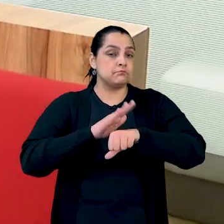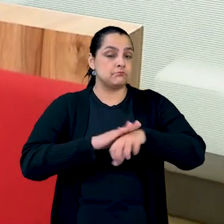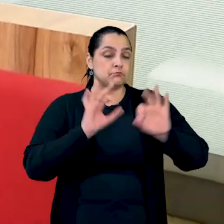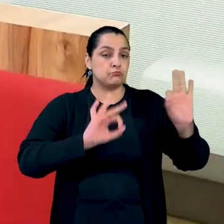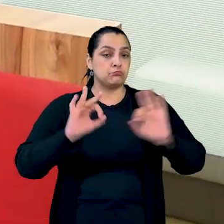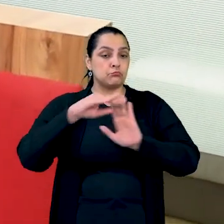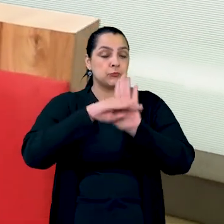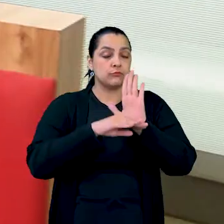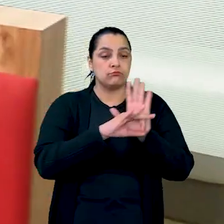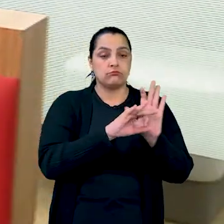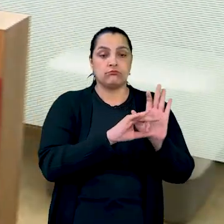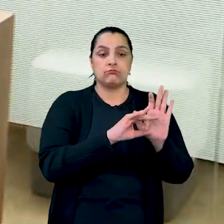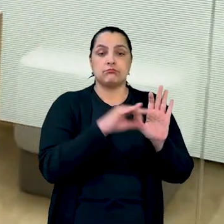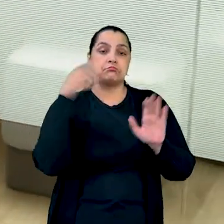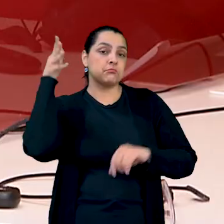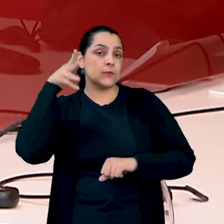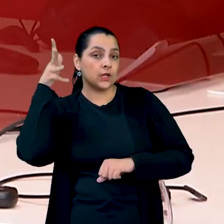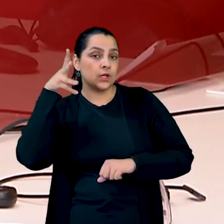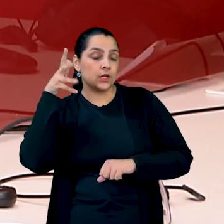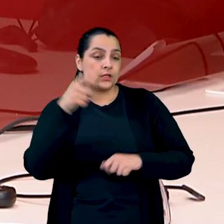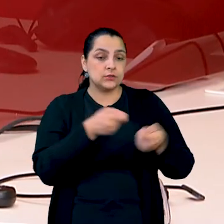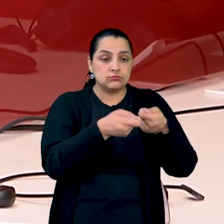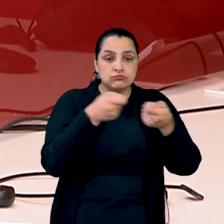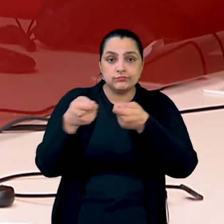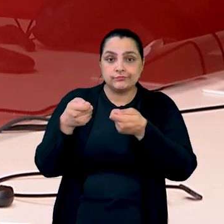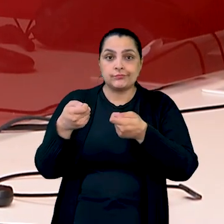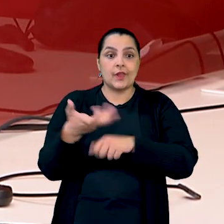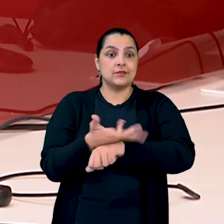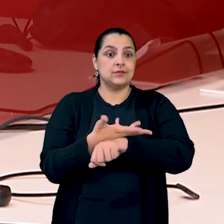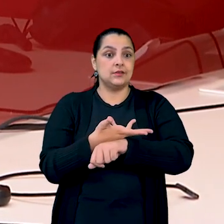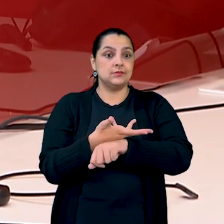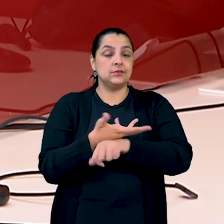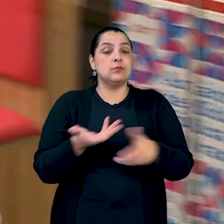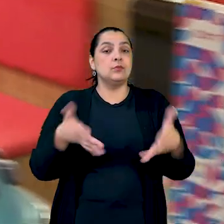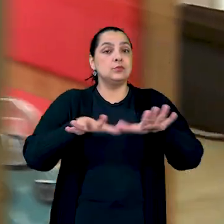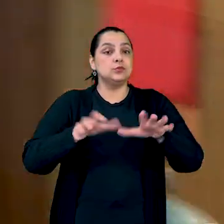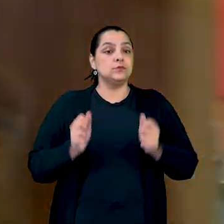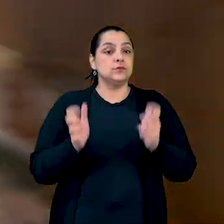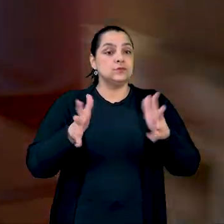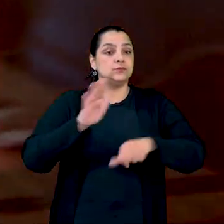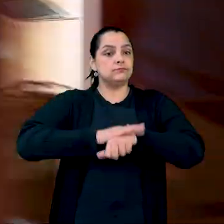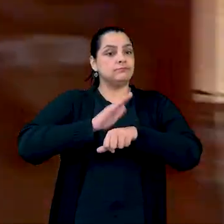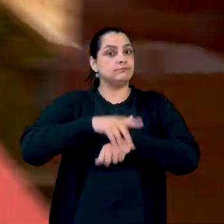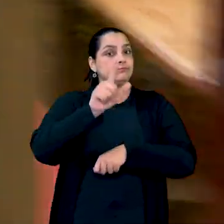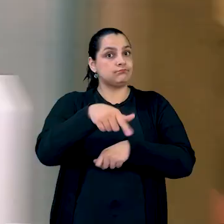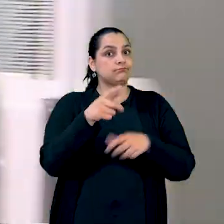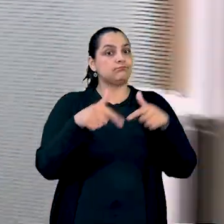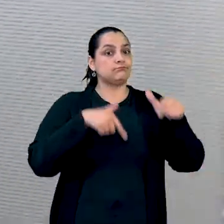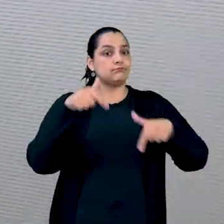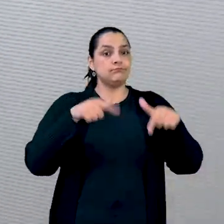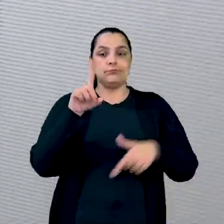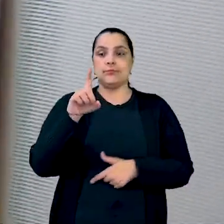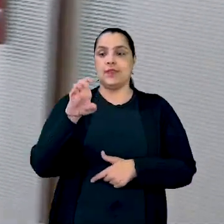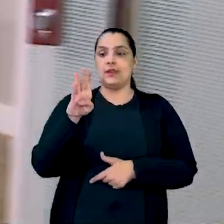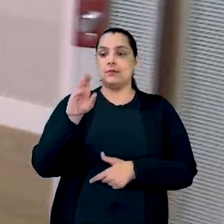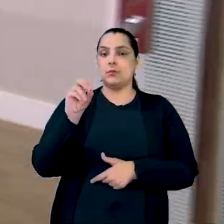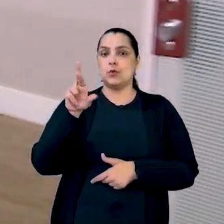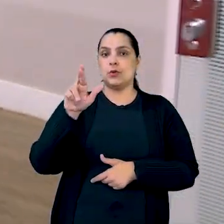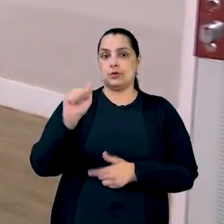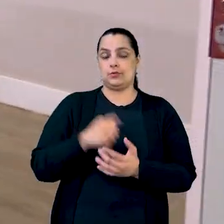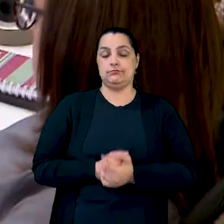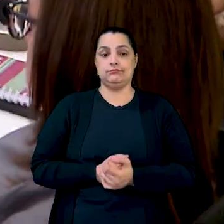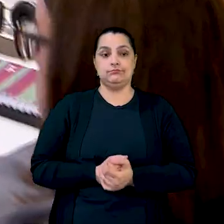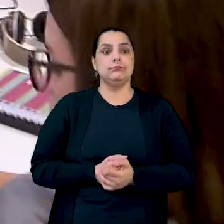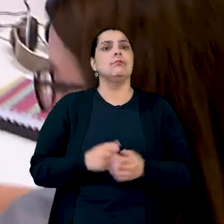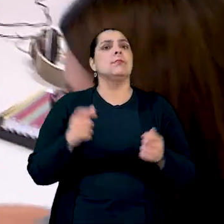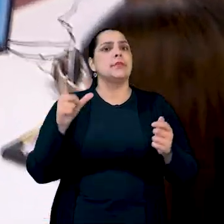Coordenar projetos, dar palestras, acompanhar programas de aceleração e ações inclusivas fazem parte da rotina de Débora. E